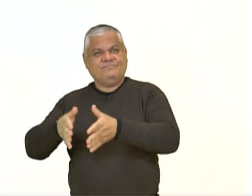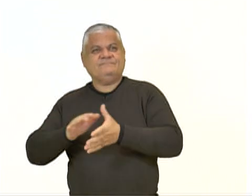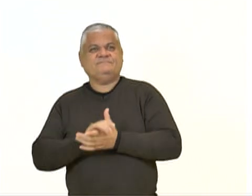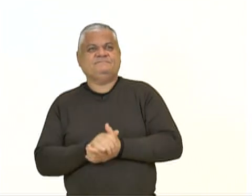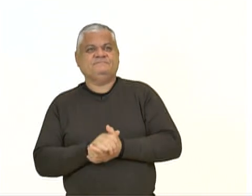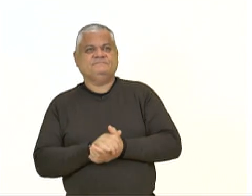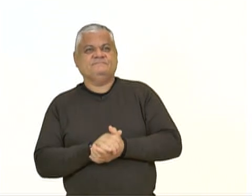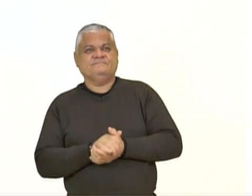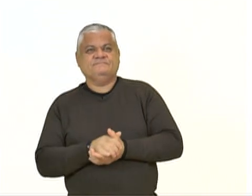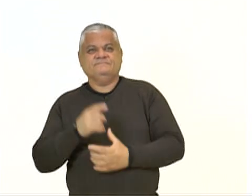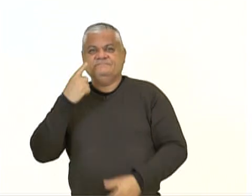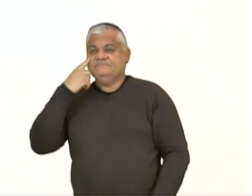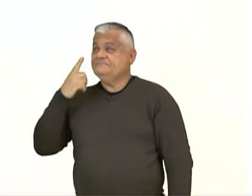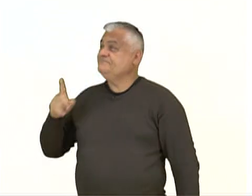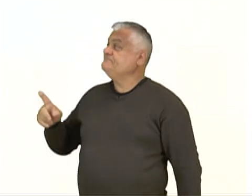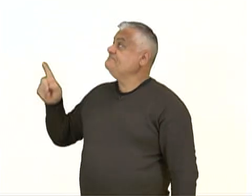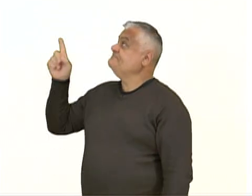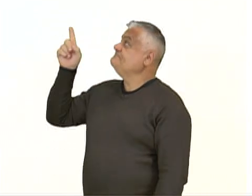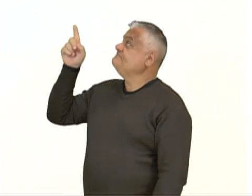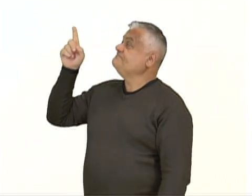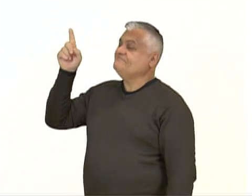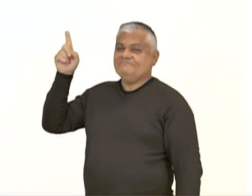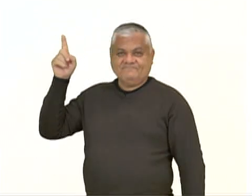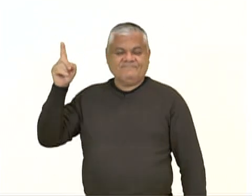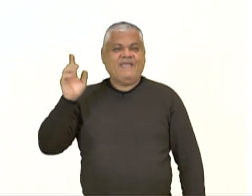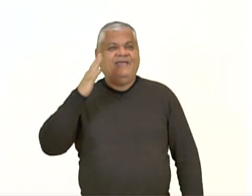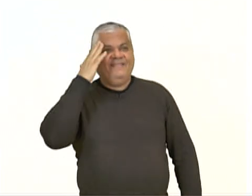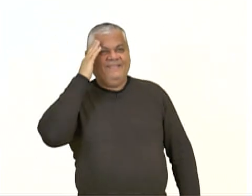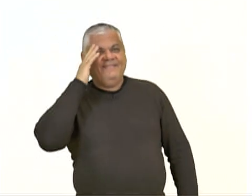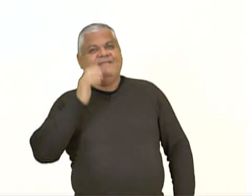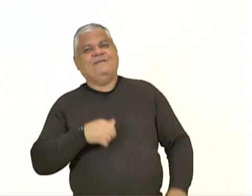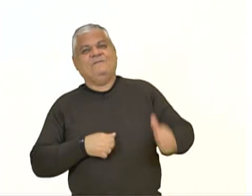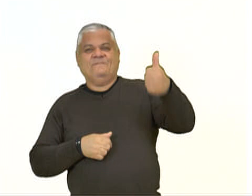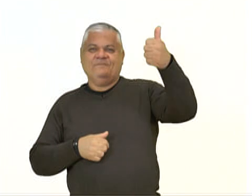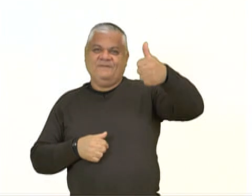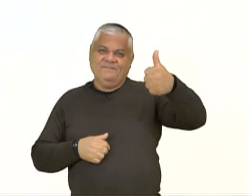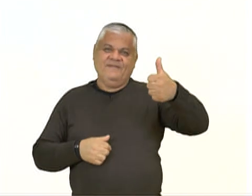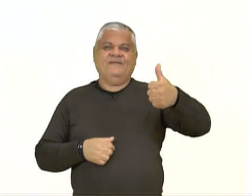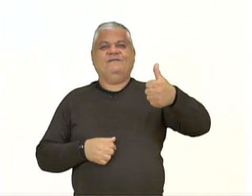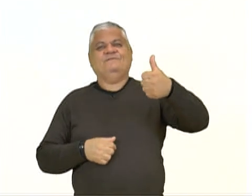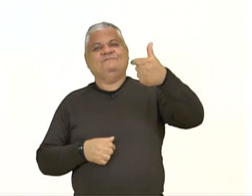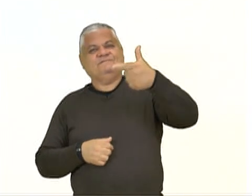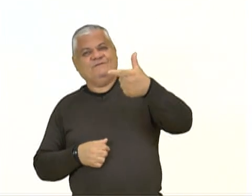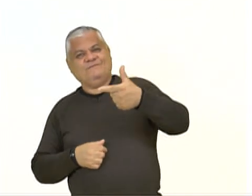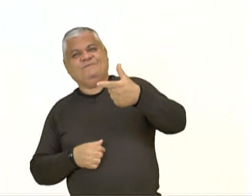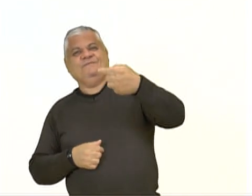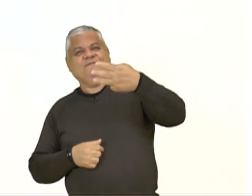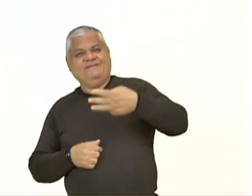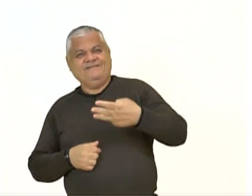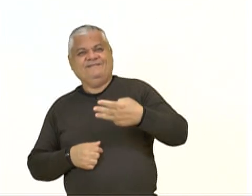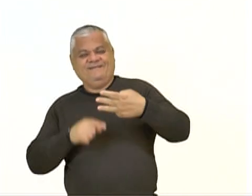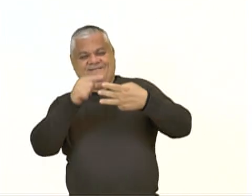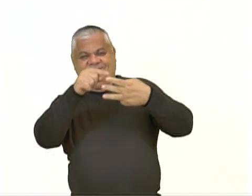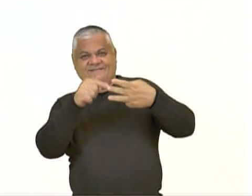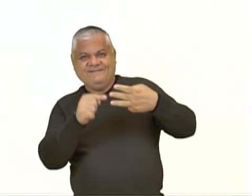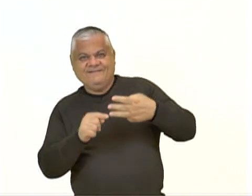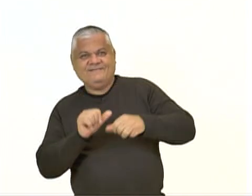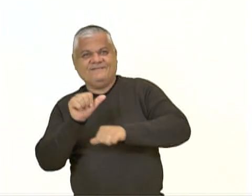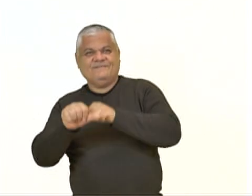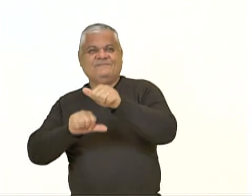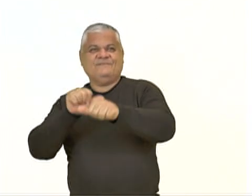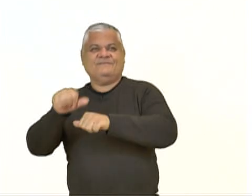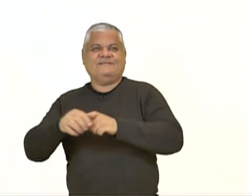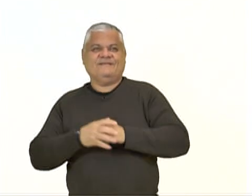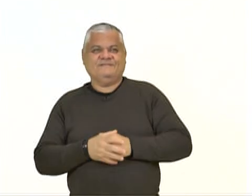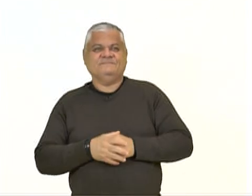agronegócio. Então aqui as imagens para a gente entender bem o que são esses investimentos, o que é essa modernização na agricultura.